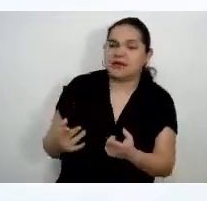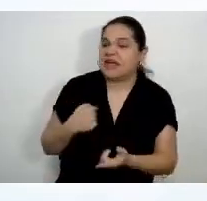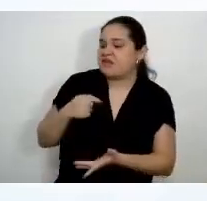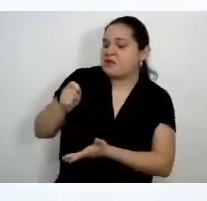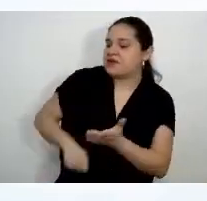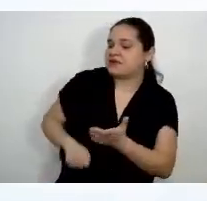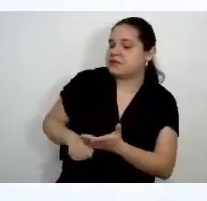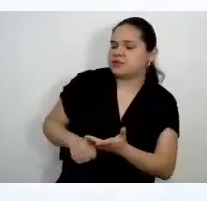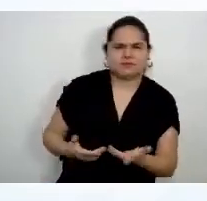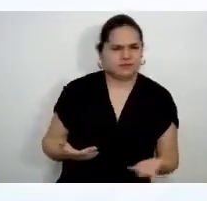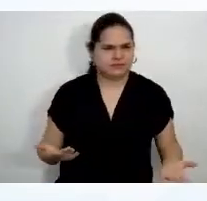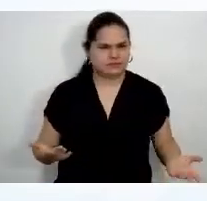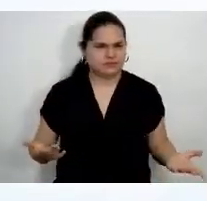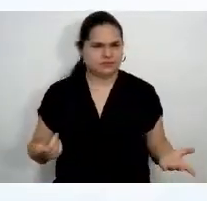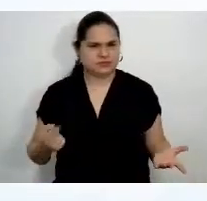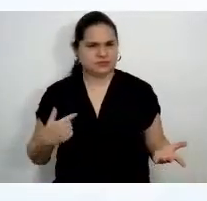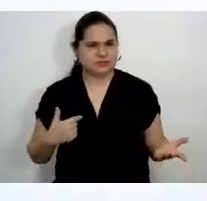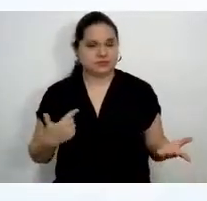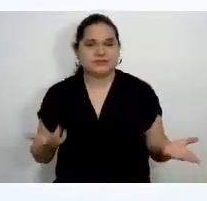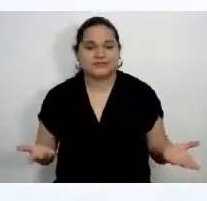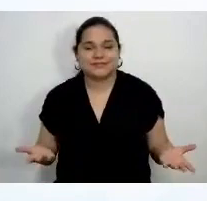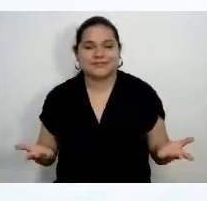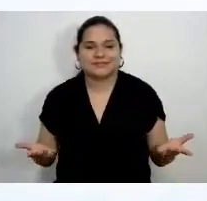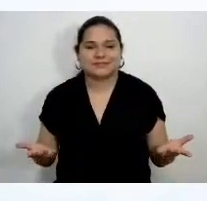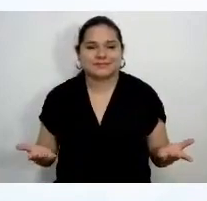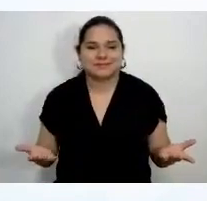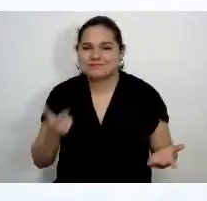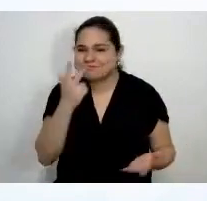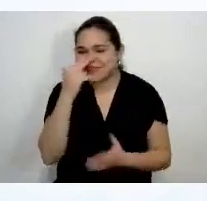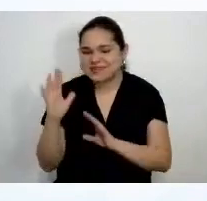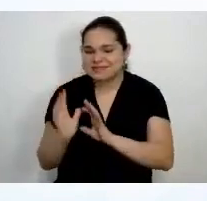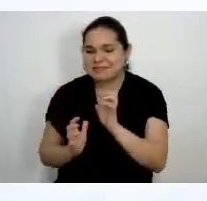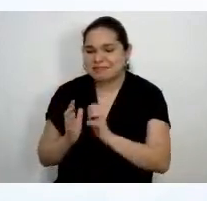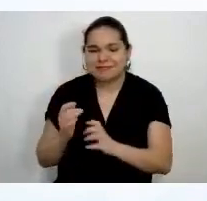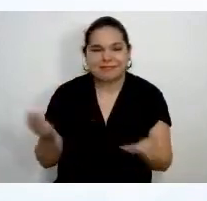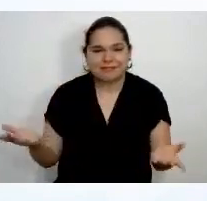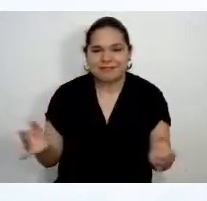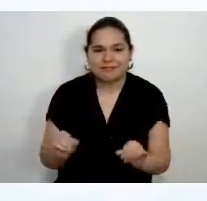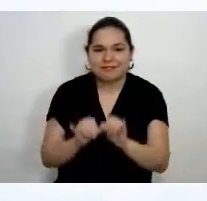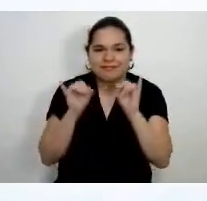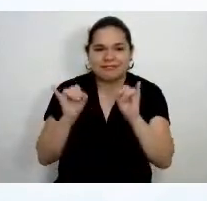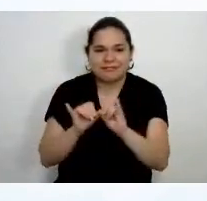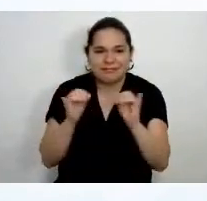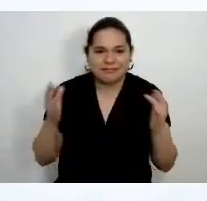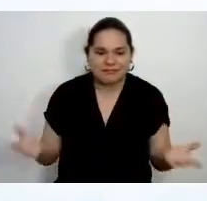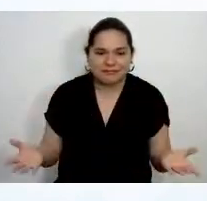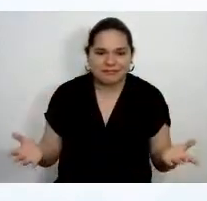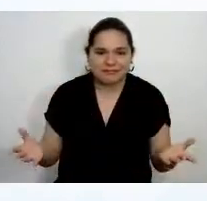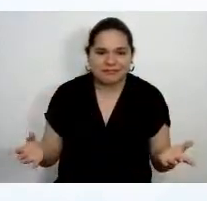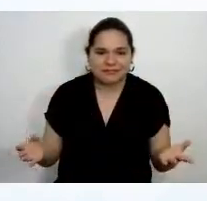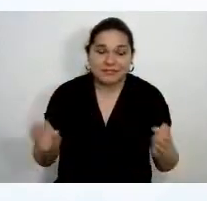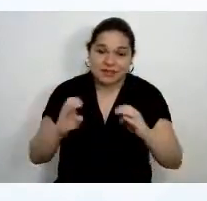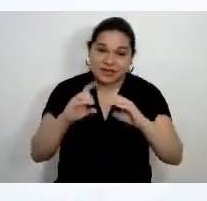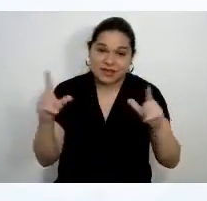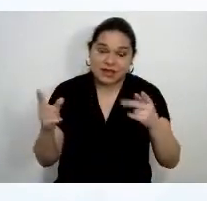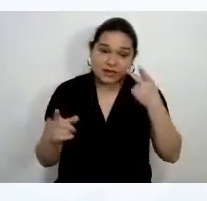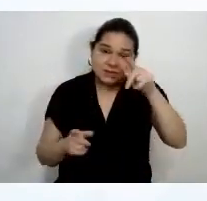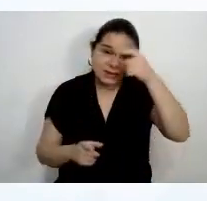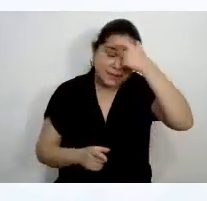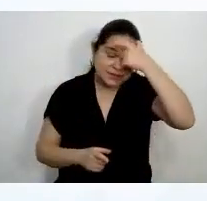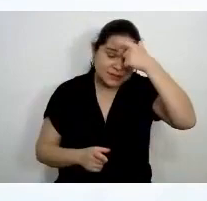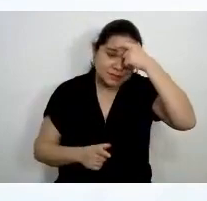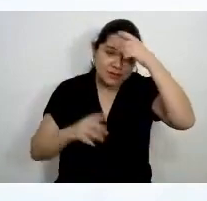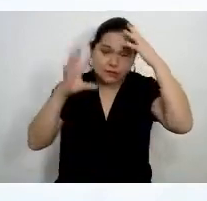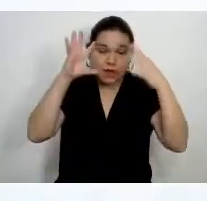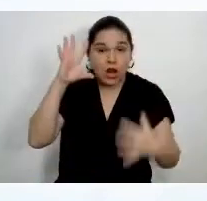falou. Como assim você concordou com alguma coisa? Então, doutor, assim, né? É claro, o seu pensamento é um pensamento lógico